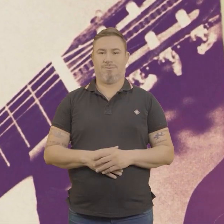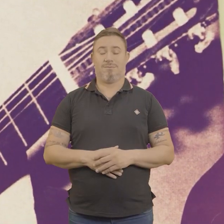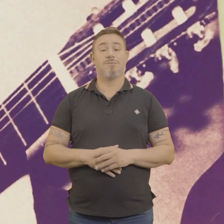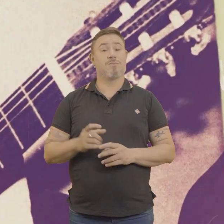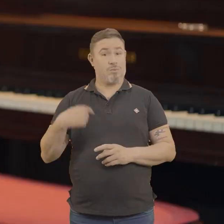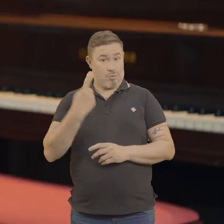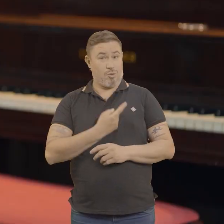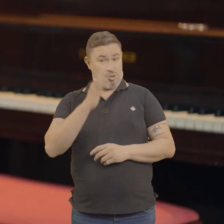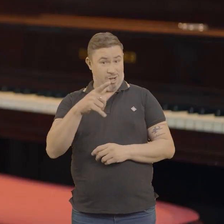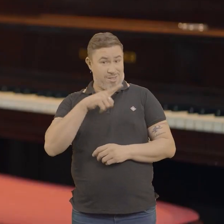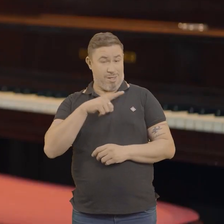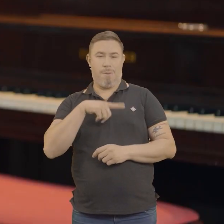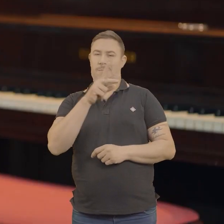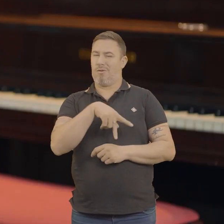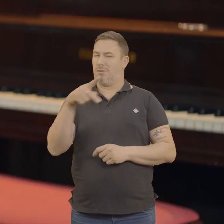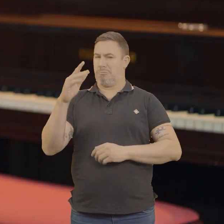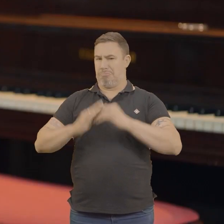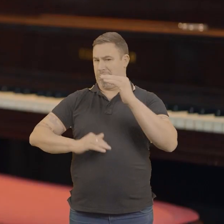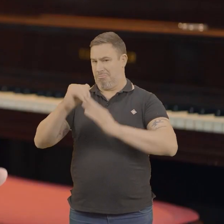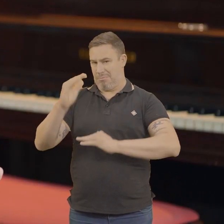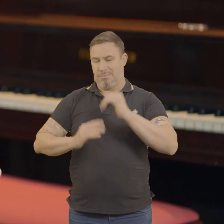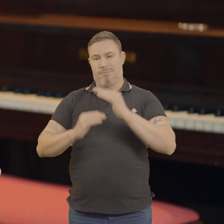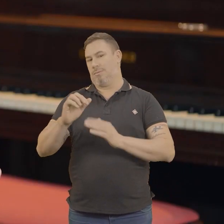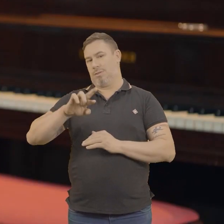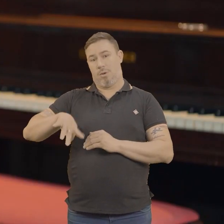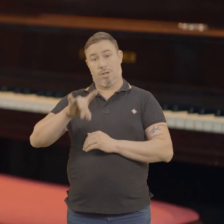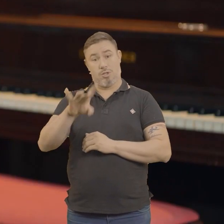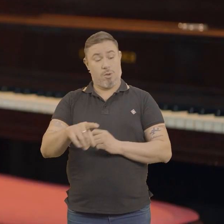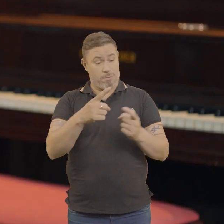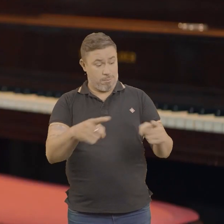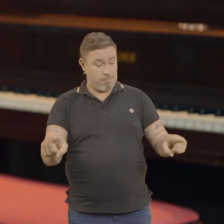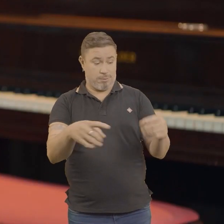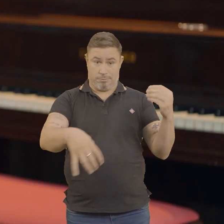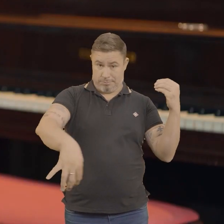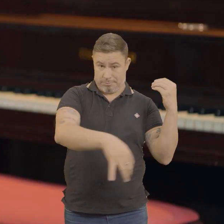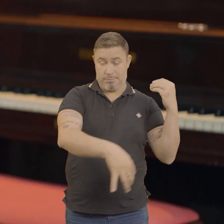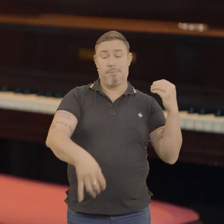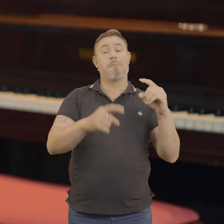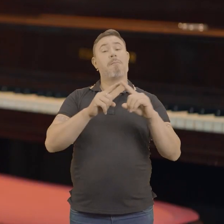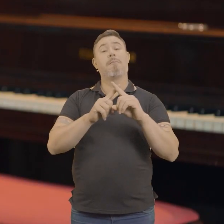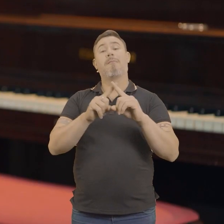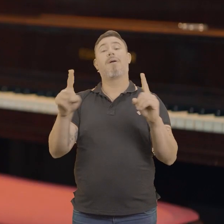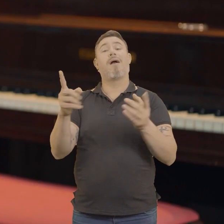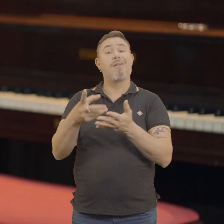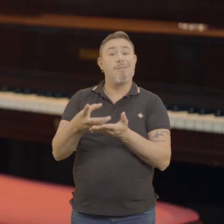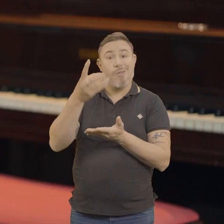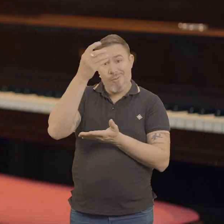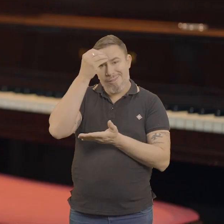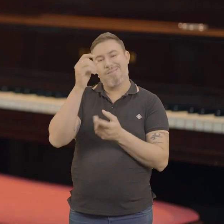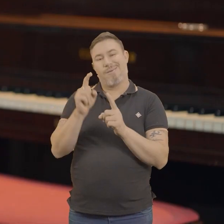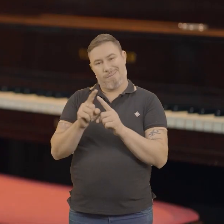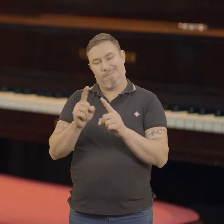Nós tínhamos já professores muito qualificados, não só para os instrumentos, mas para a parte teórica,